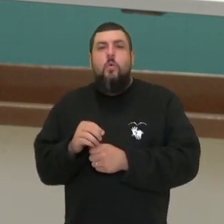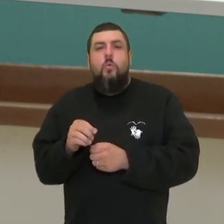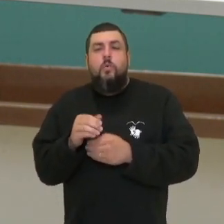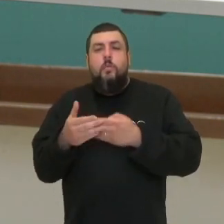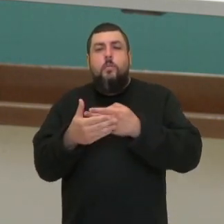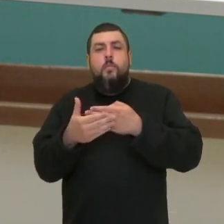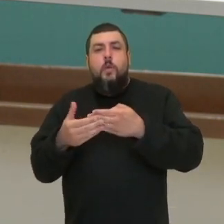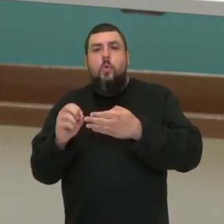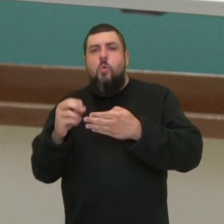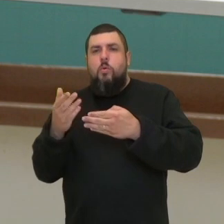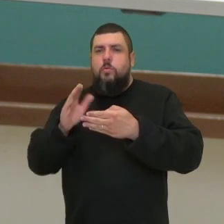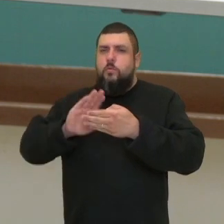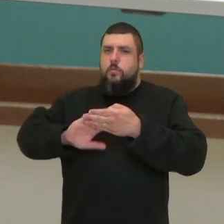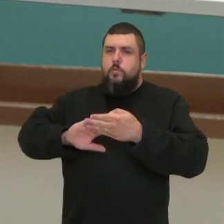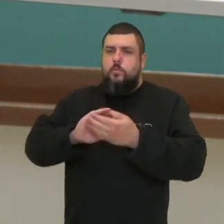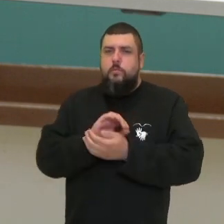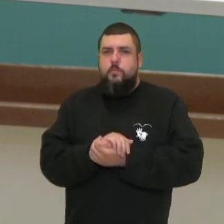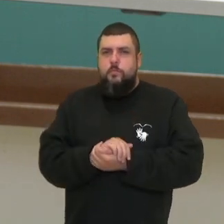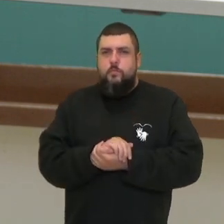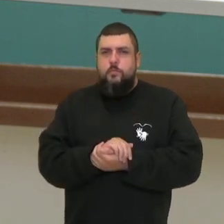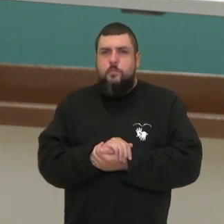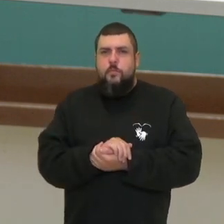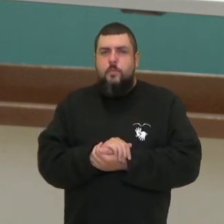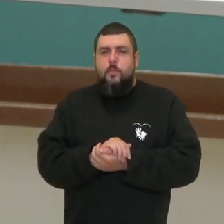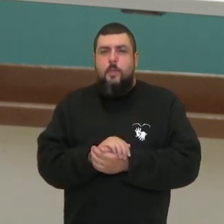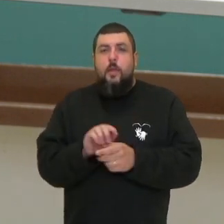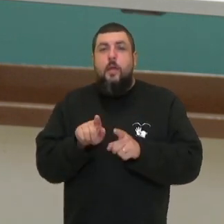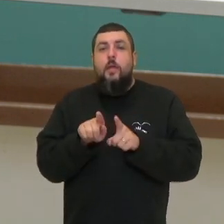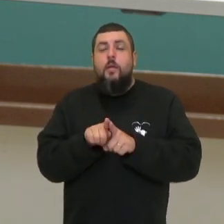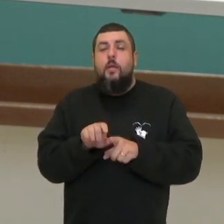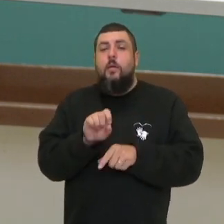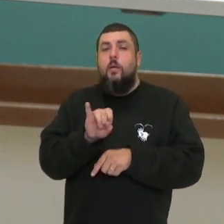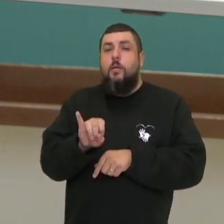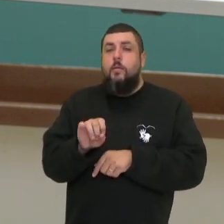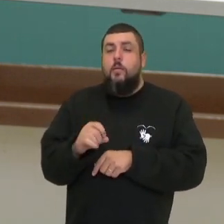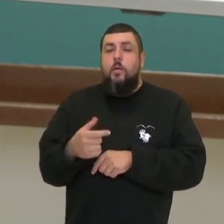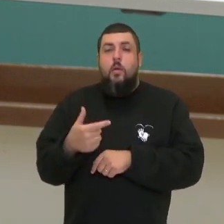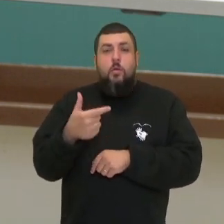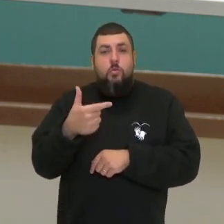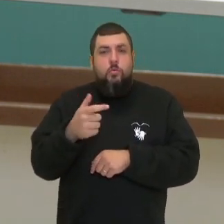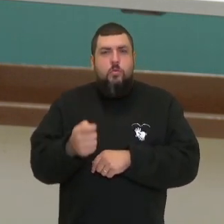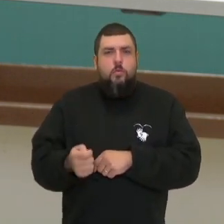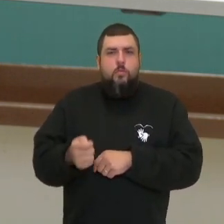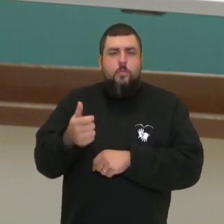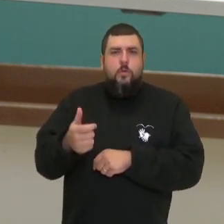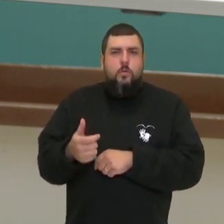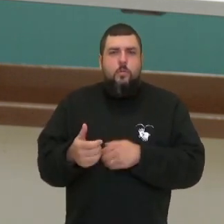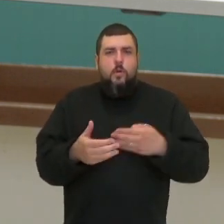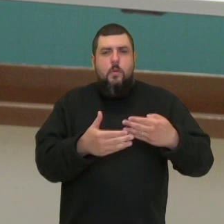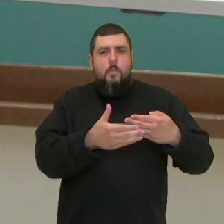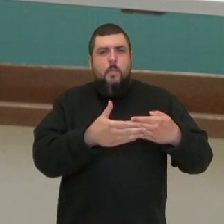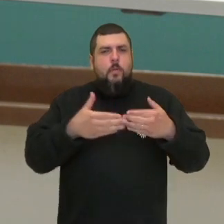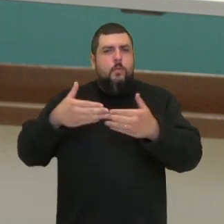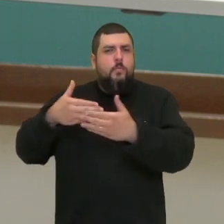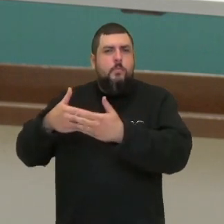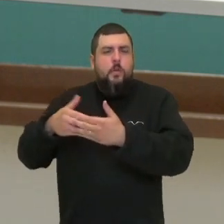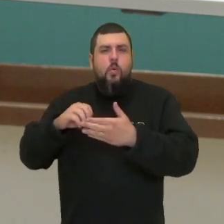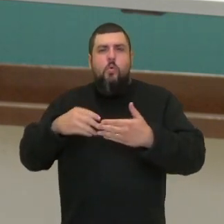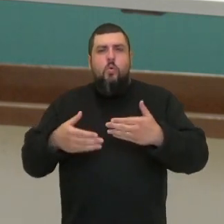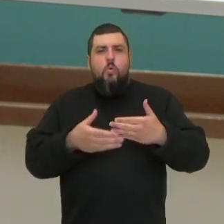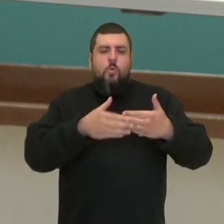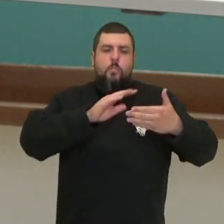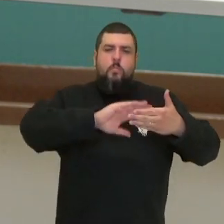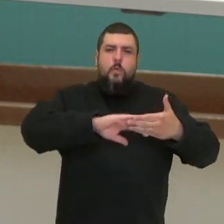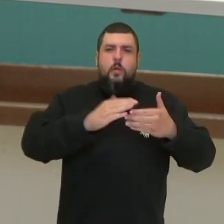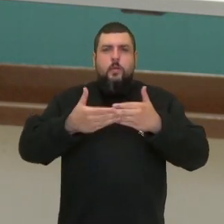moedas, fizemos mostramos aqui quem seriam as possibilidades. Então, cara coroa, coroa